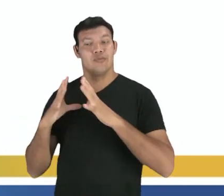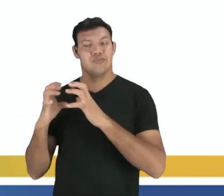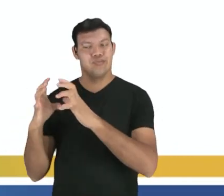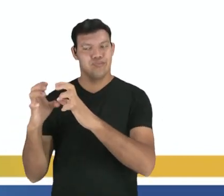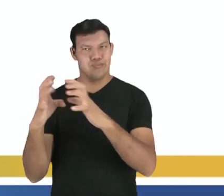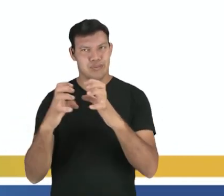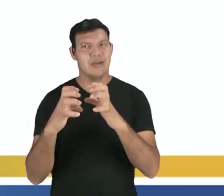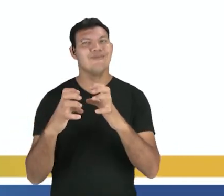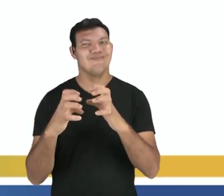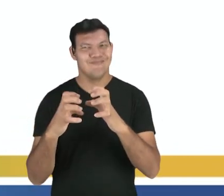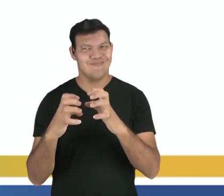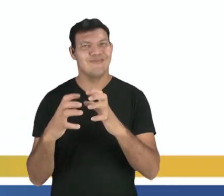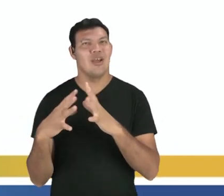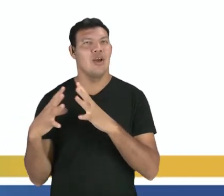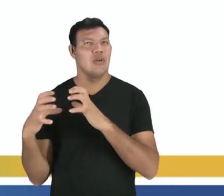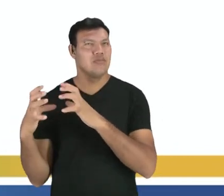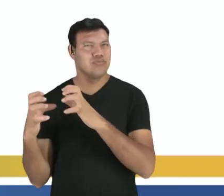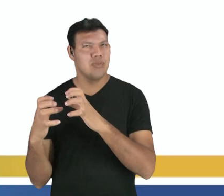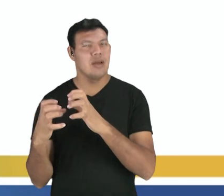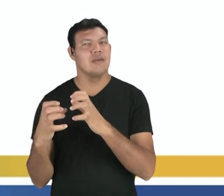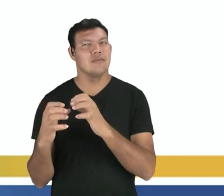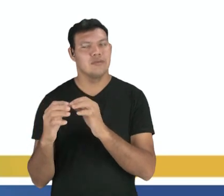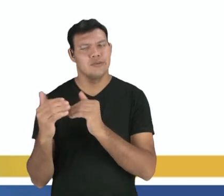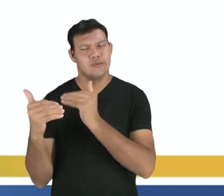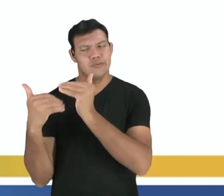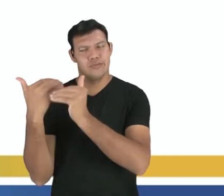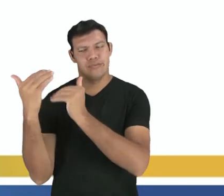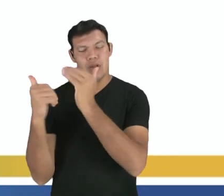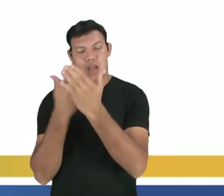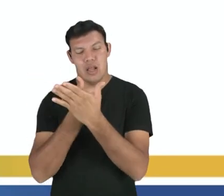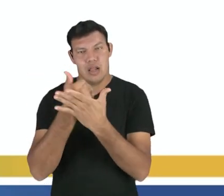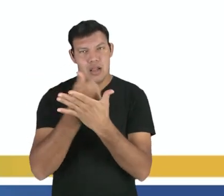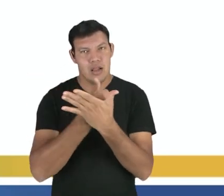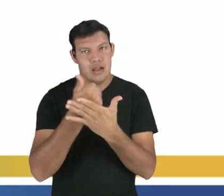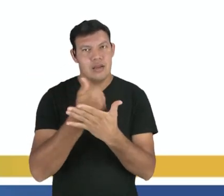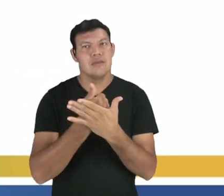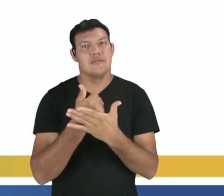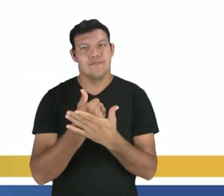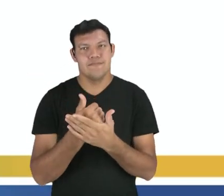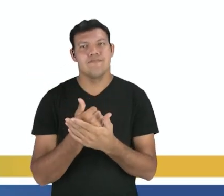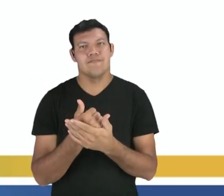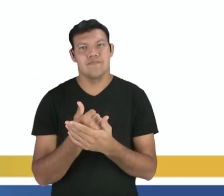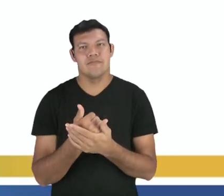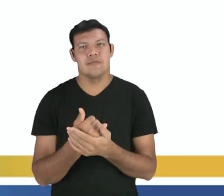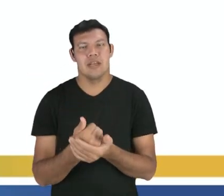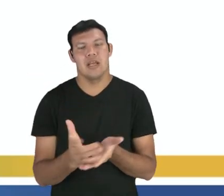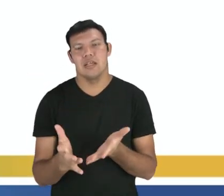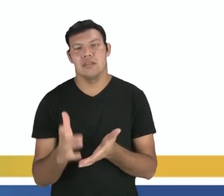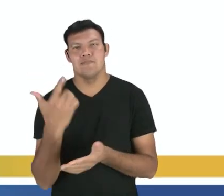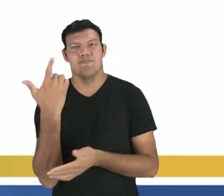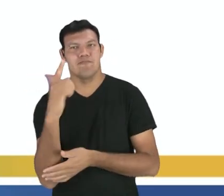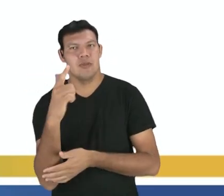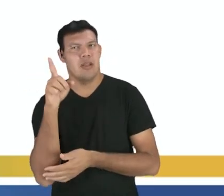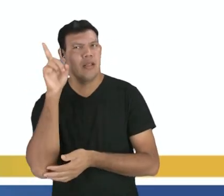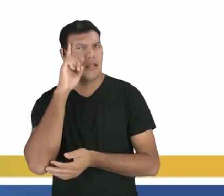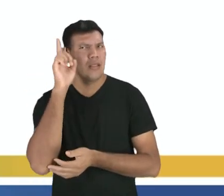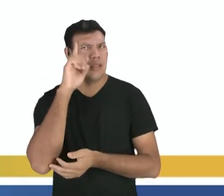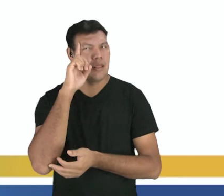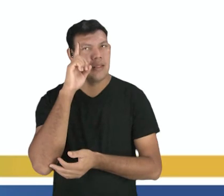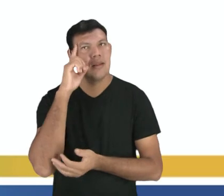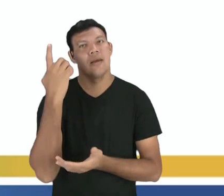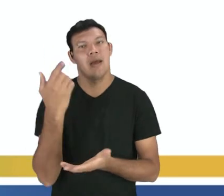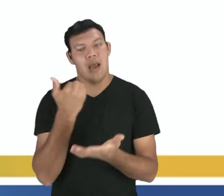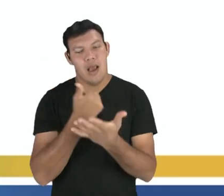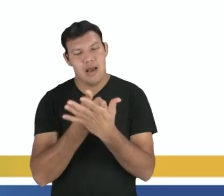complicação a complicação é uma ação que ela foge da rotina que a justamente